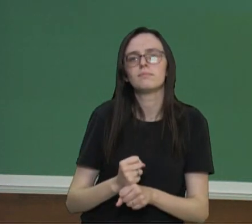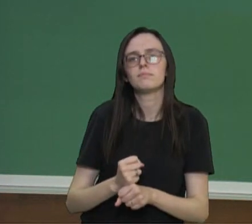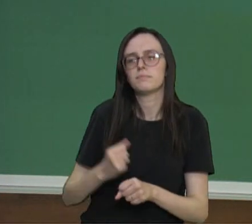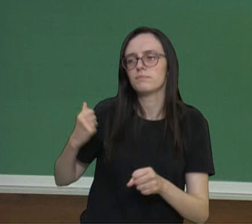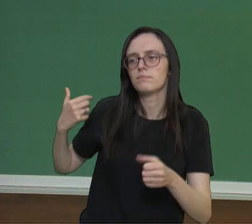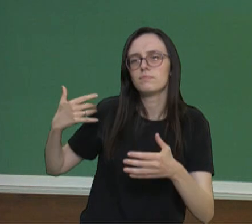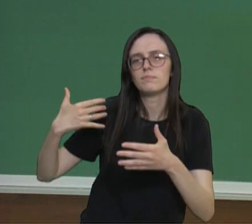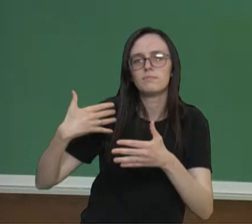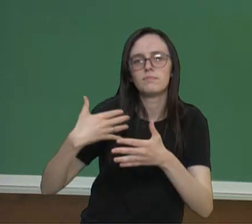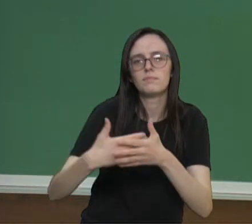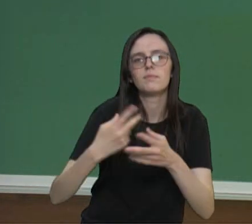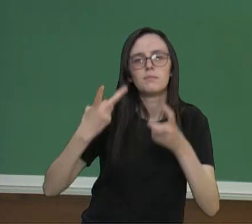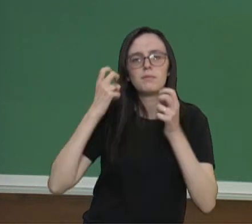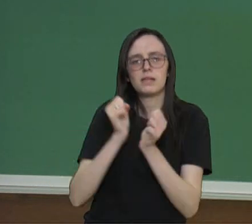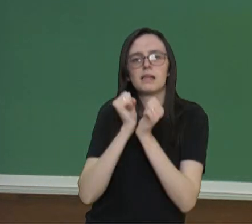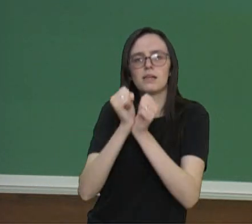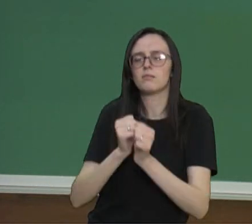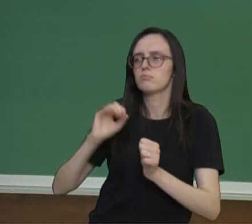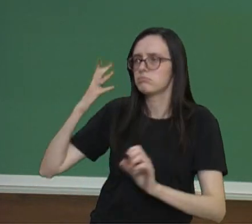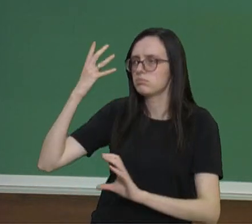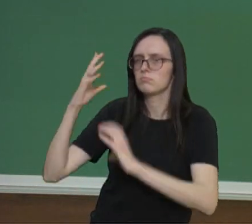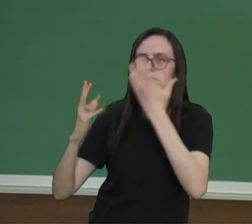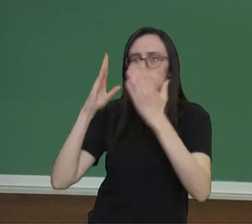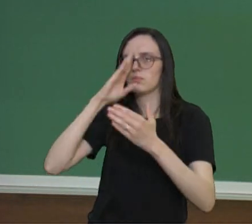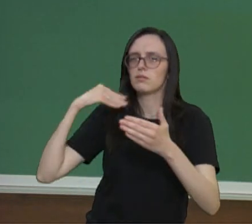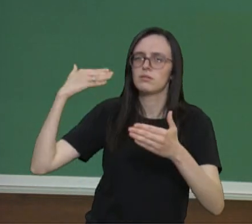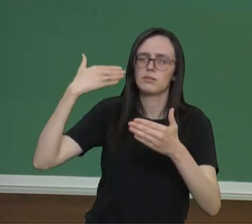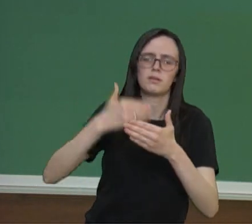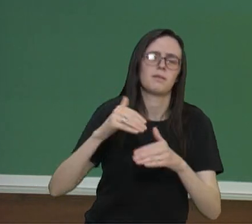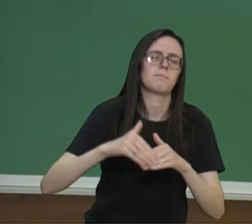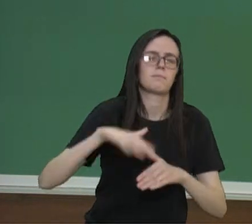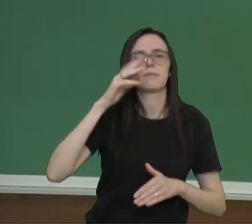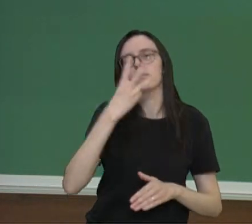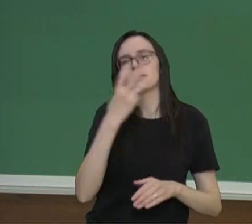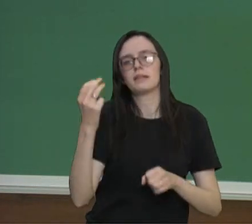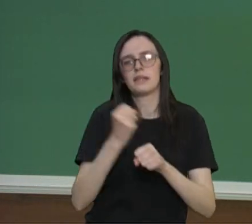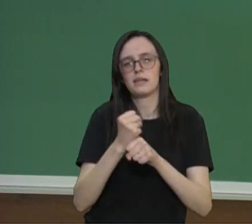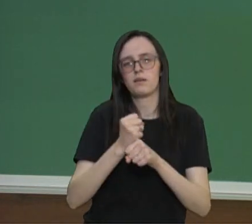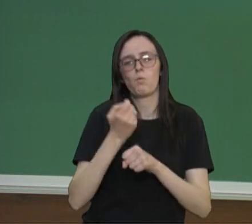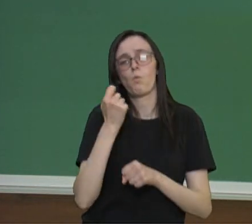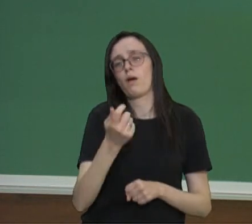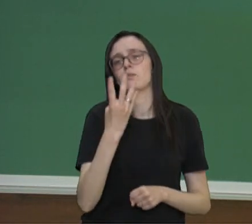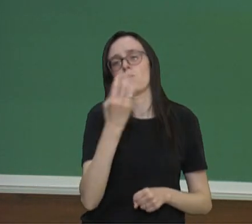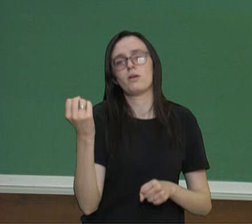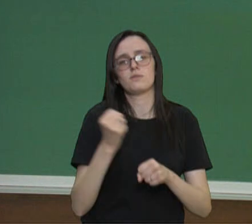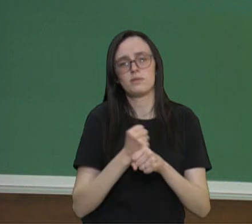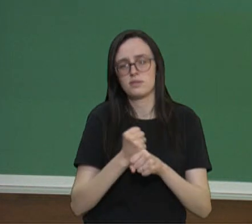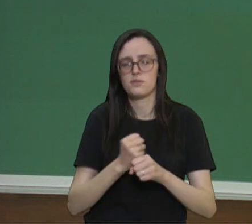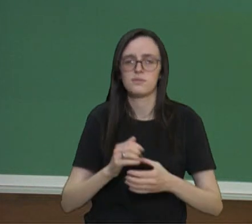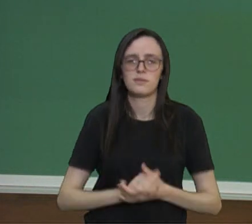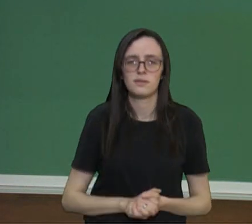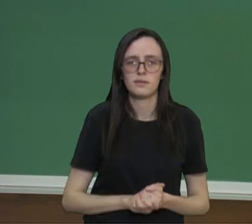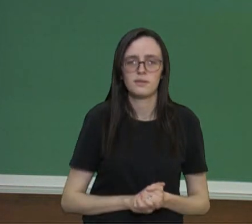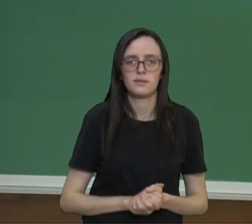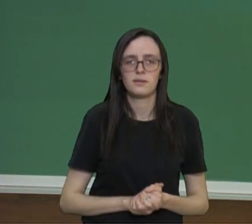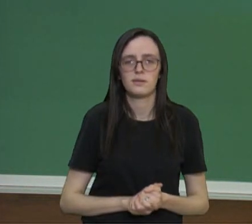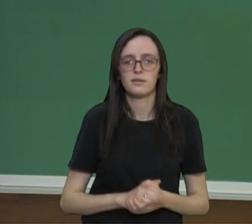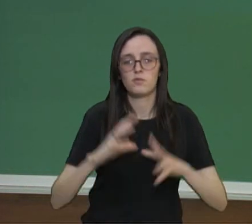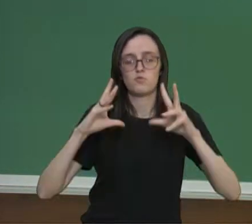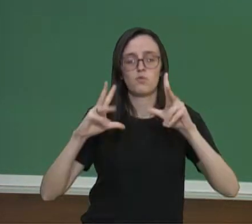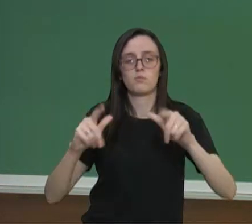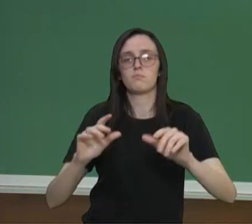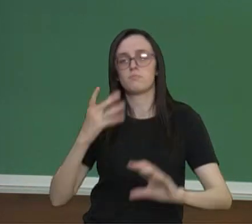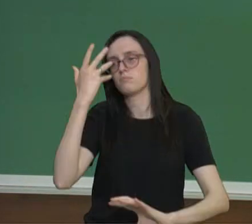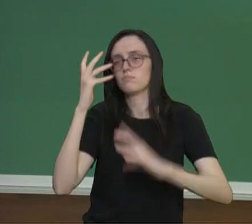esse efeito que a escravidão causou no Brasil durante mais de 300 anos, durante quase 400 anos. Todos esses